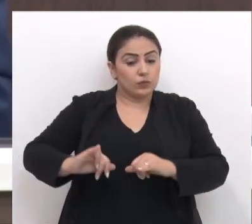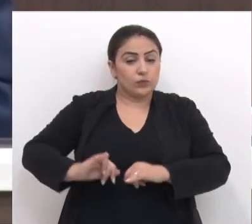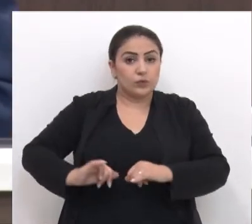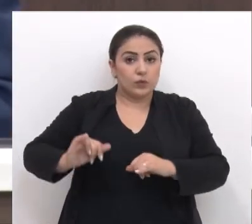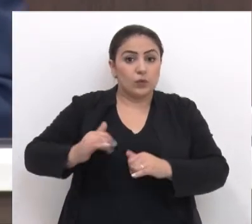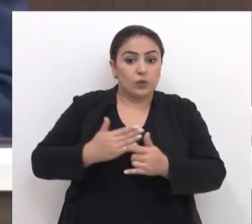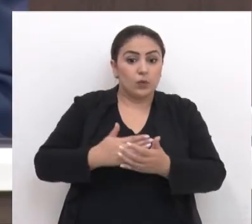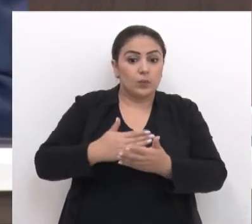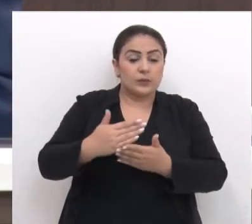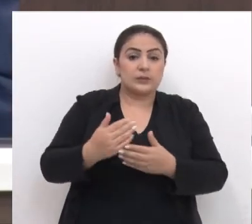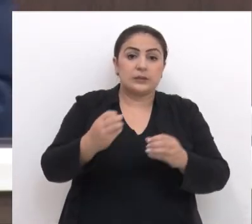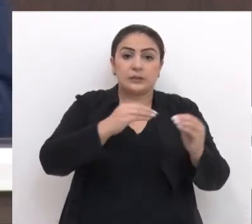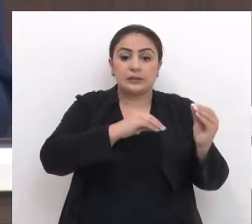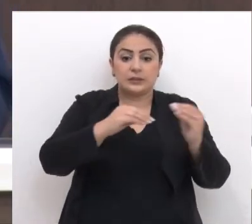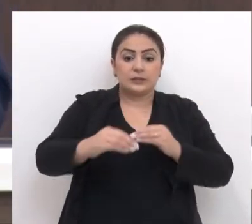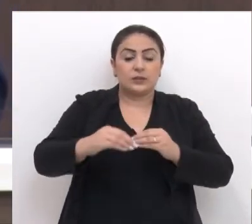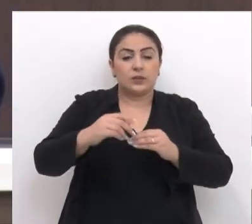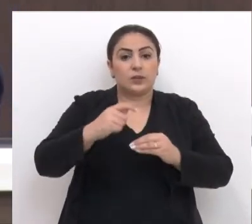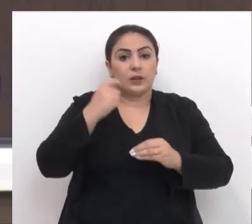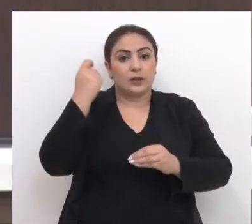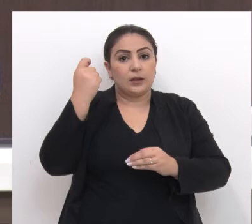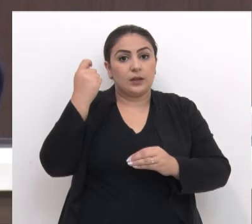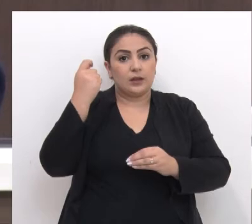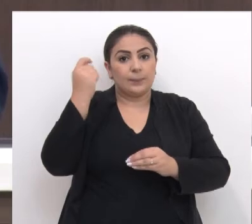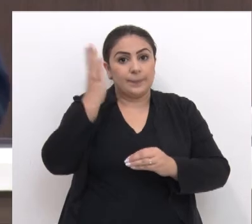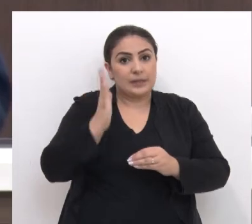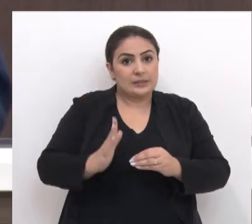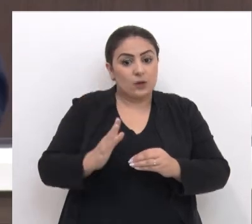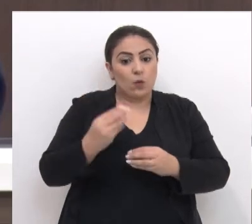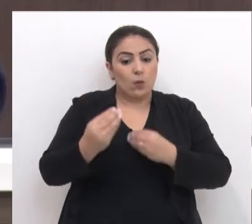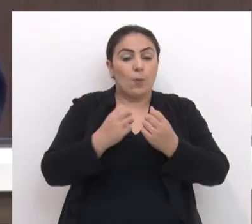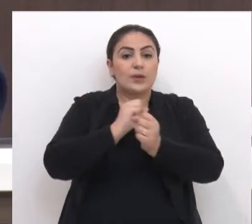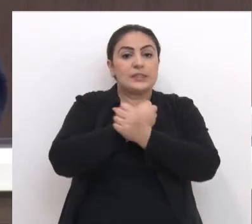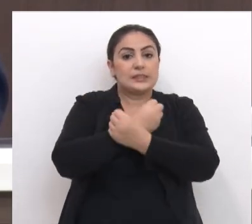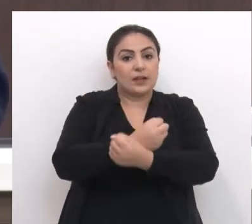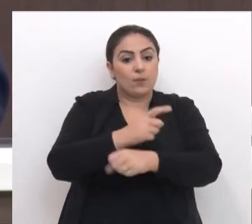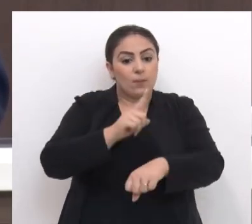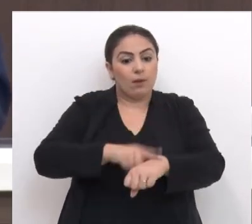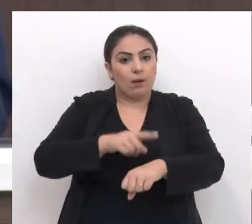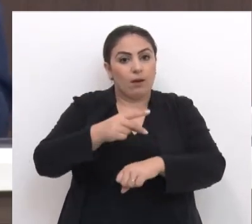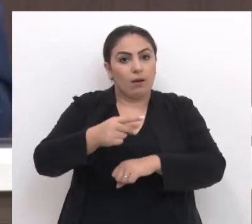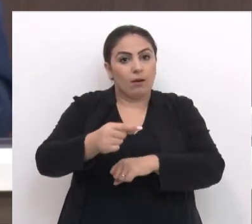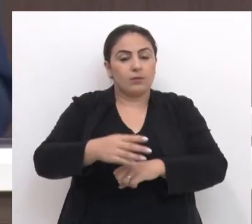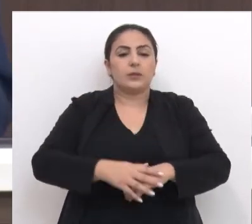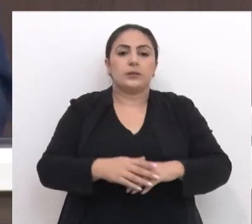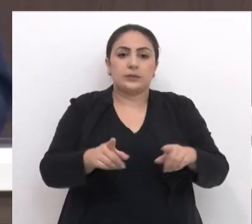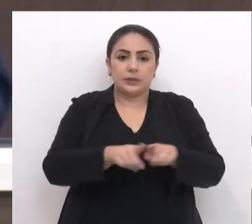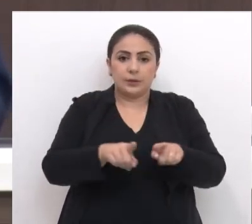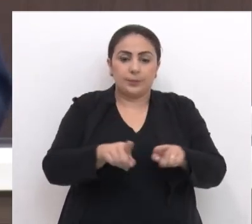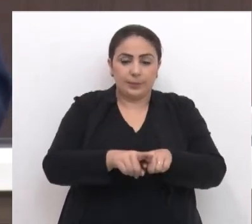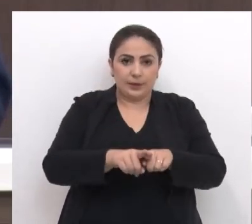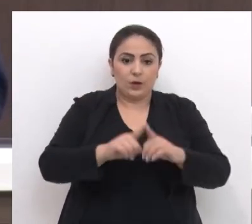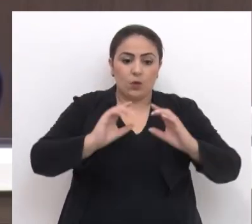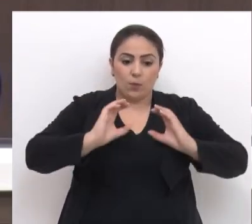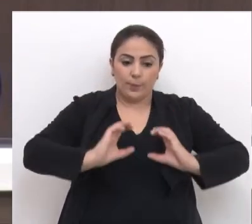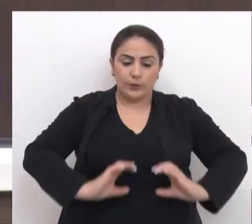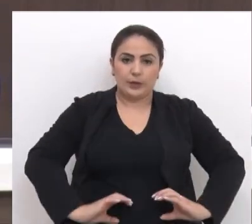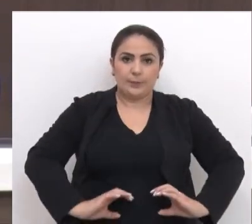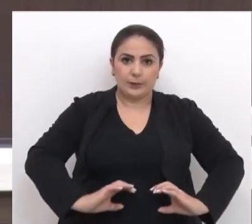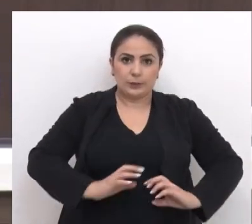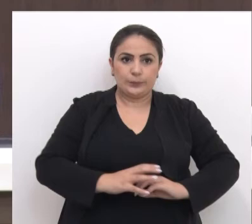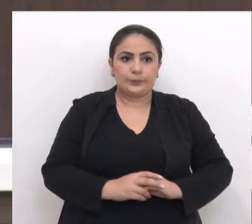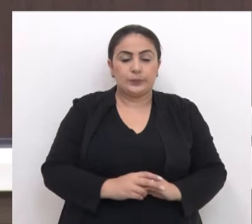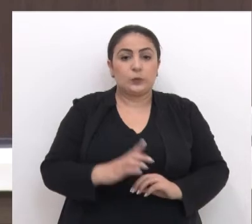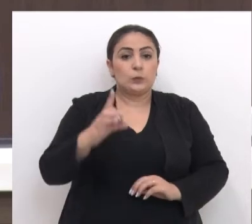sofreu desde que foi trazido para o Brasil como escravo há muito tempo. E outro foi o comportamento